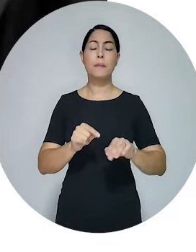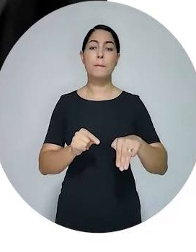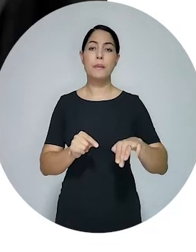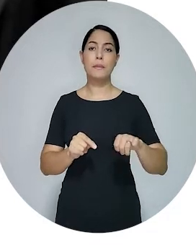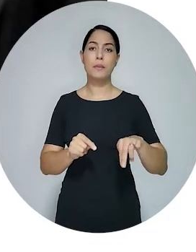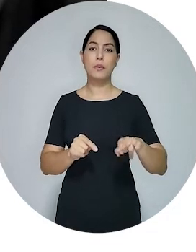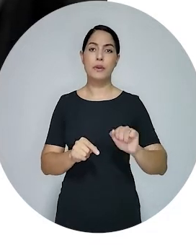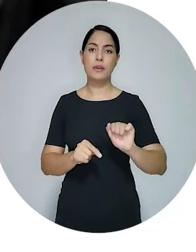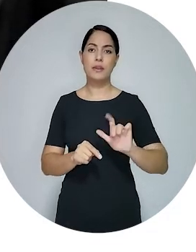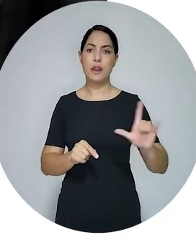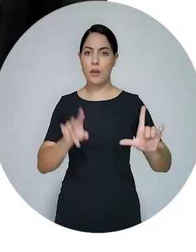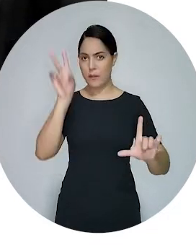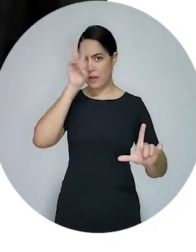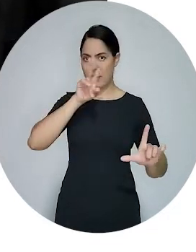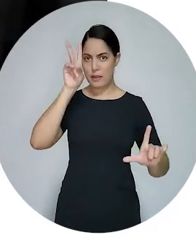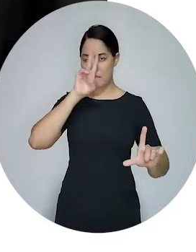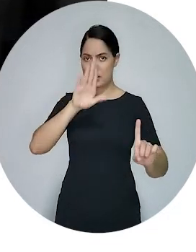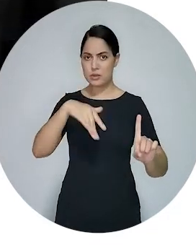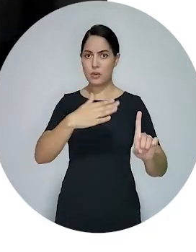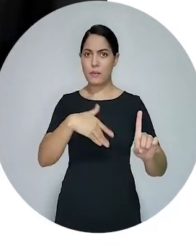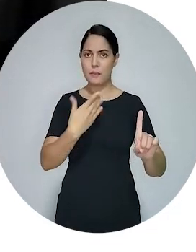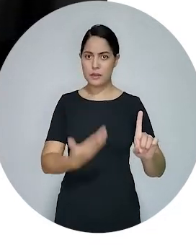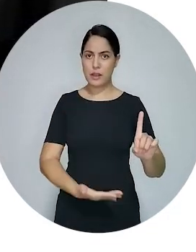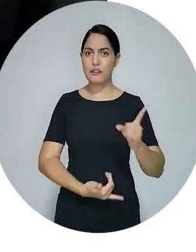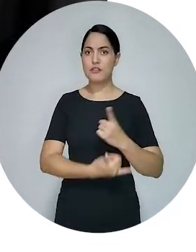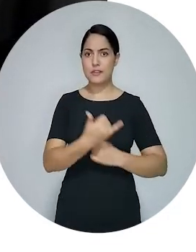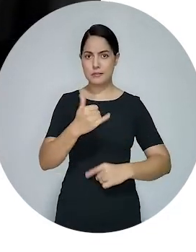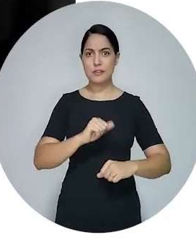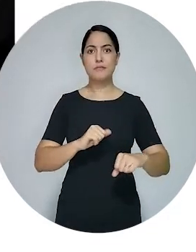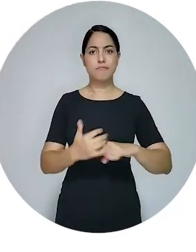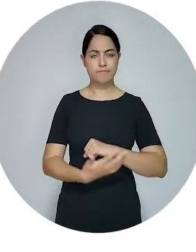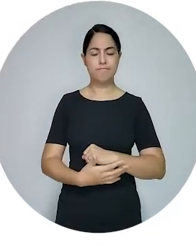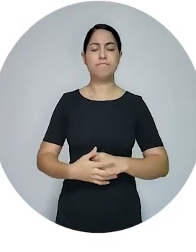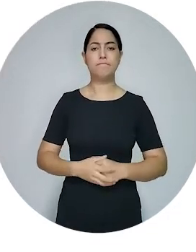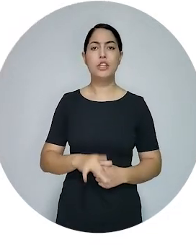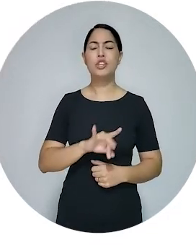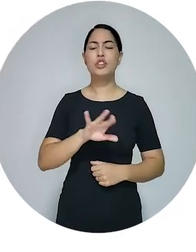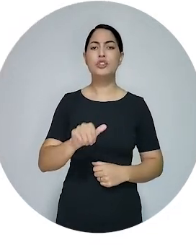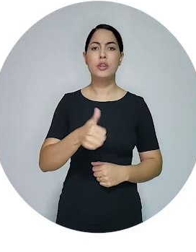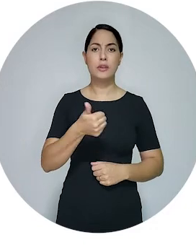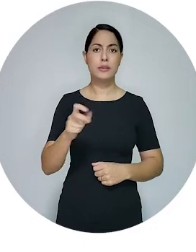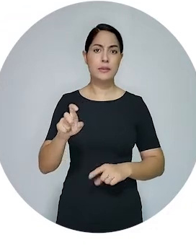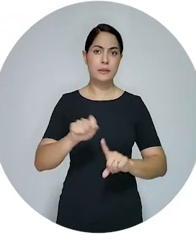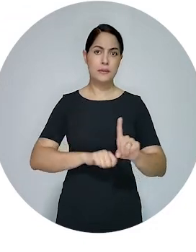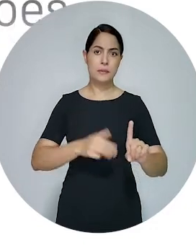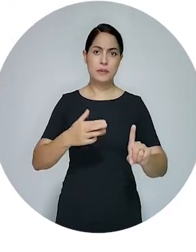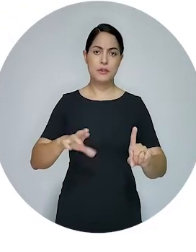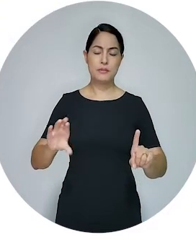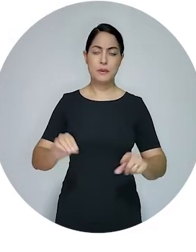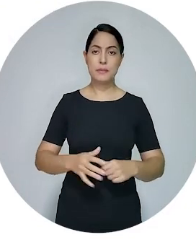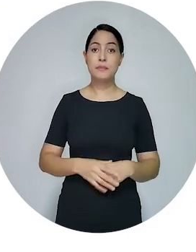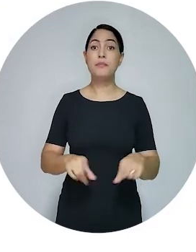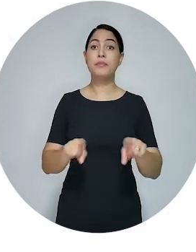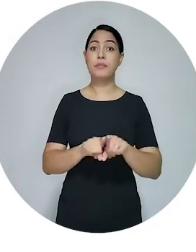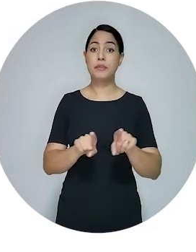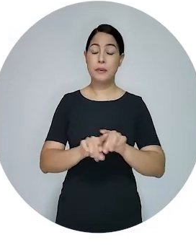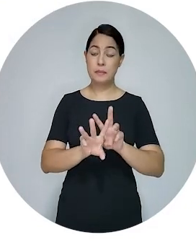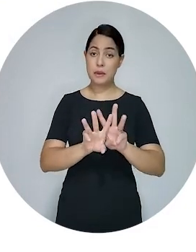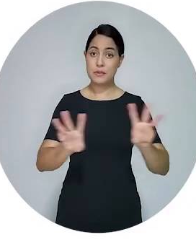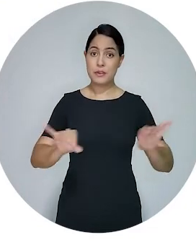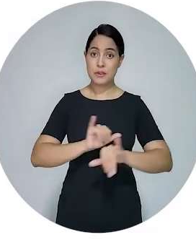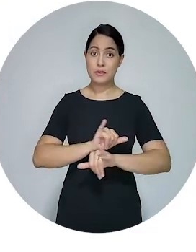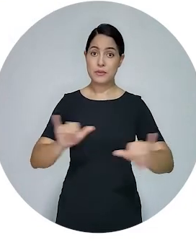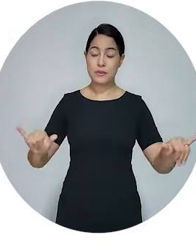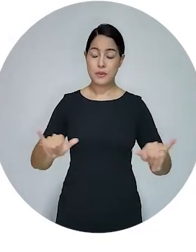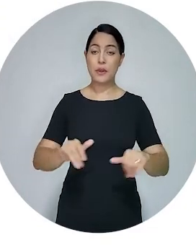proposição de criação do memorial na sessão do dia 15 de março. O site da Ordem também repercutiu a publicação do Superior Tribunal de